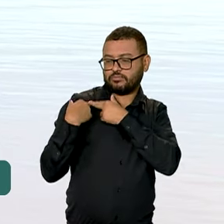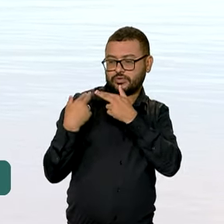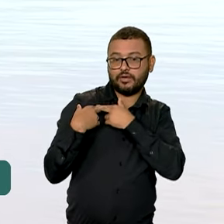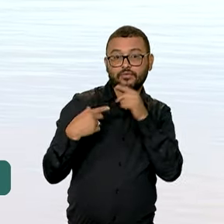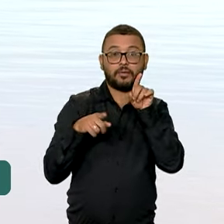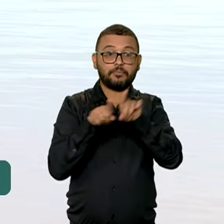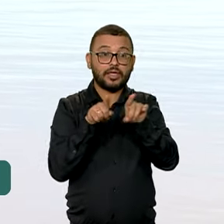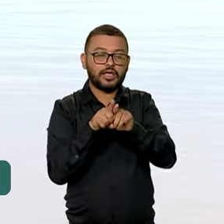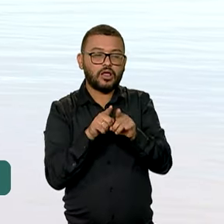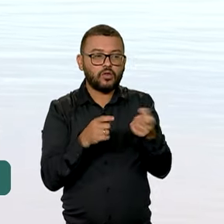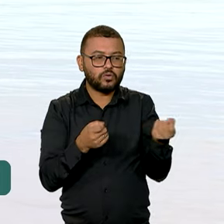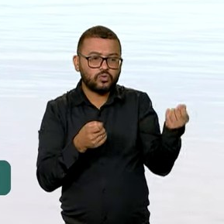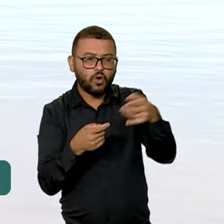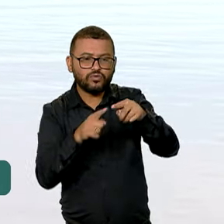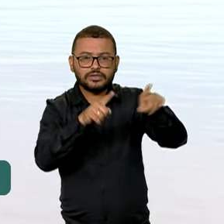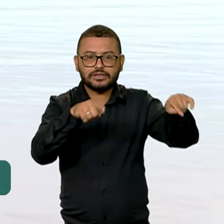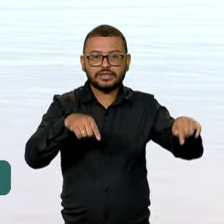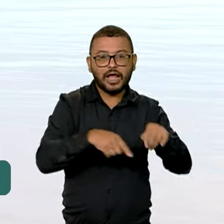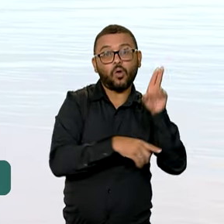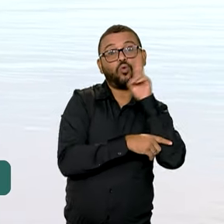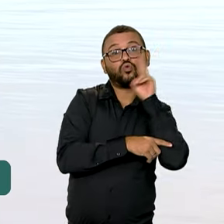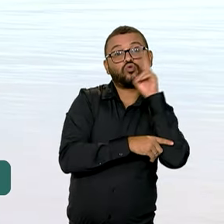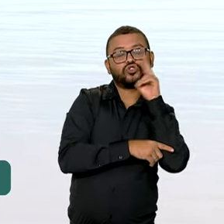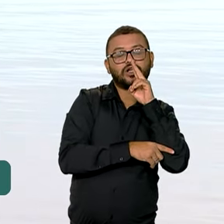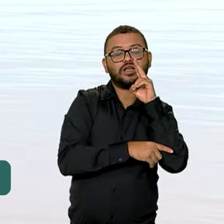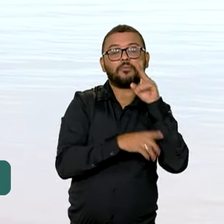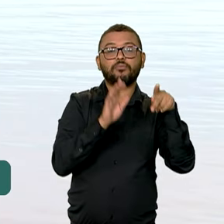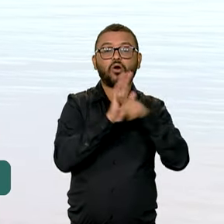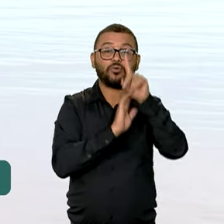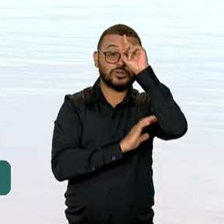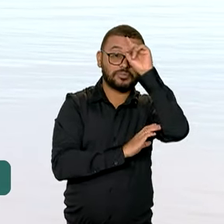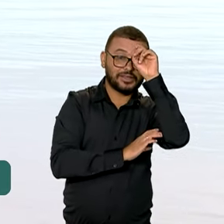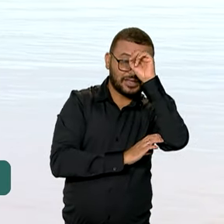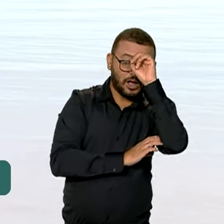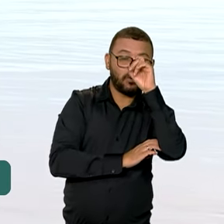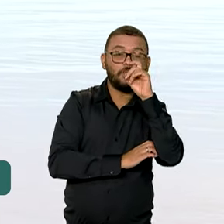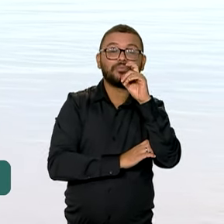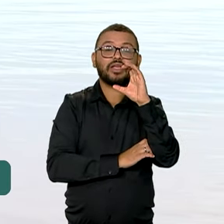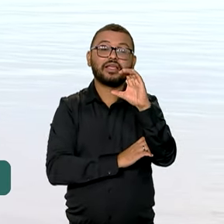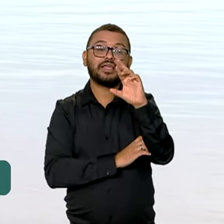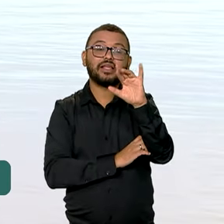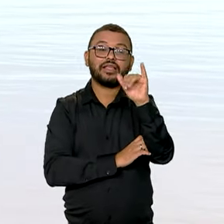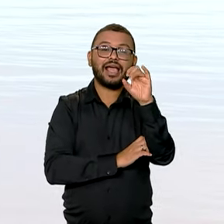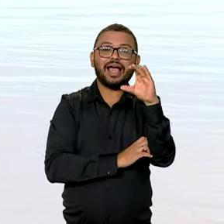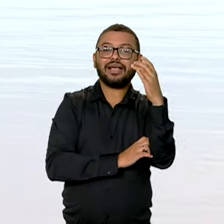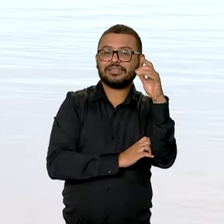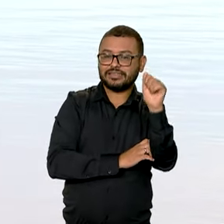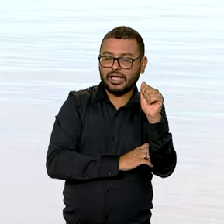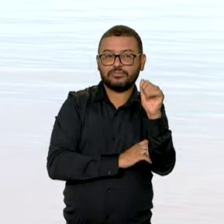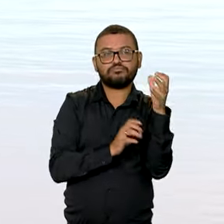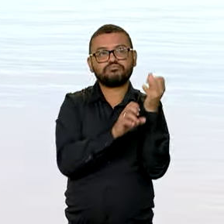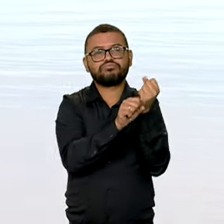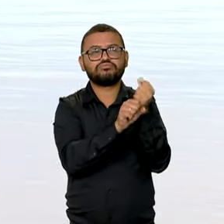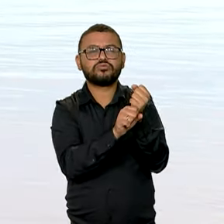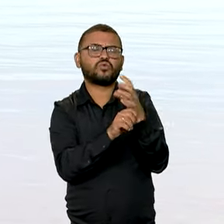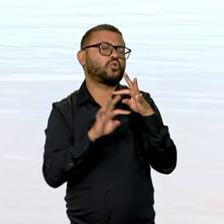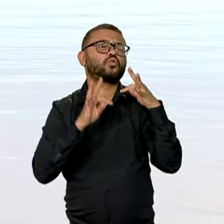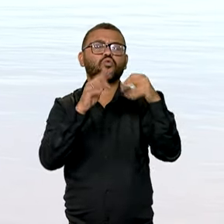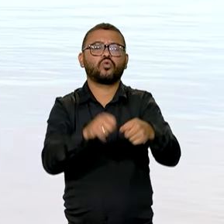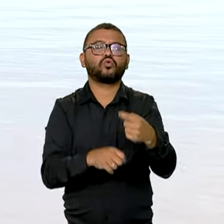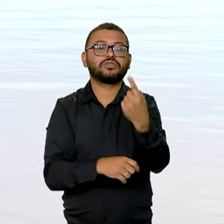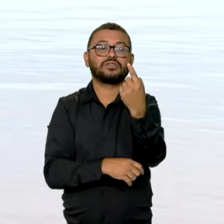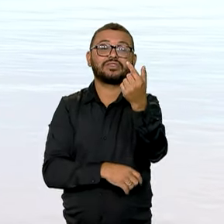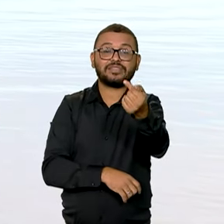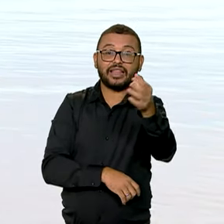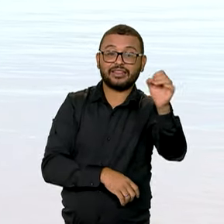os novos leitos de emergência do Hospital Criança Conceição e do Cristo Redentor. No total, serão 70